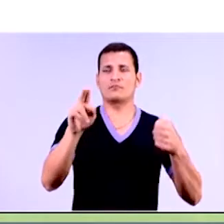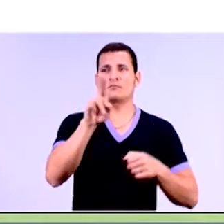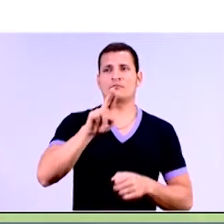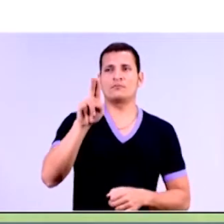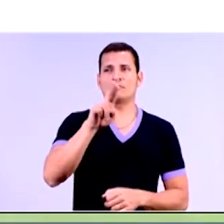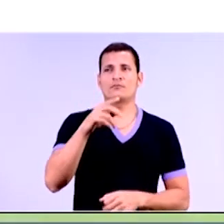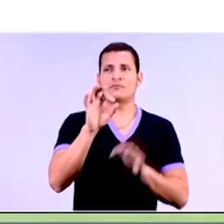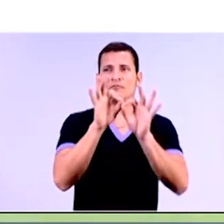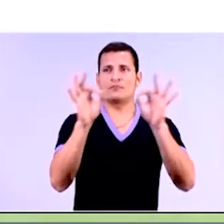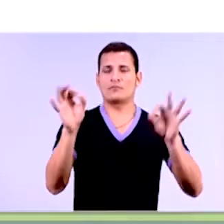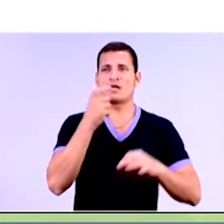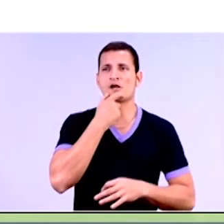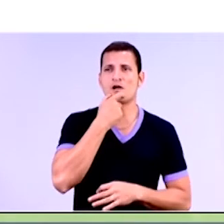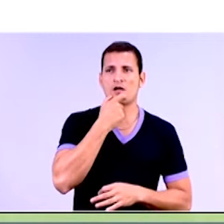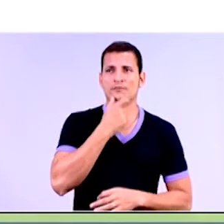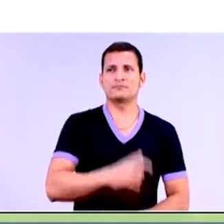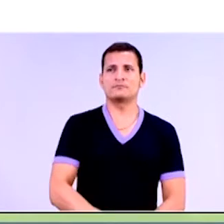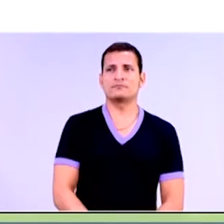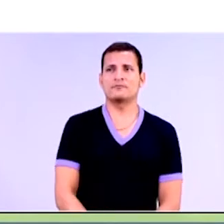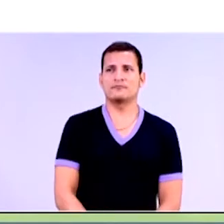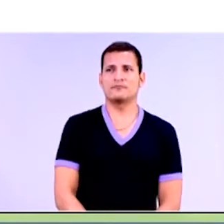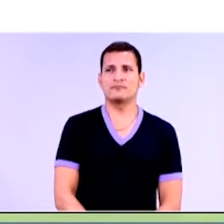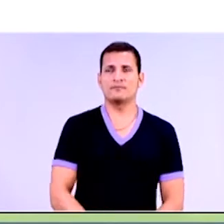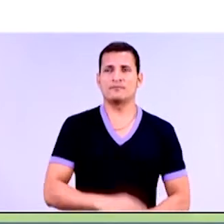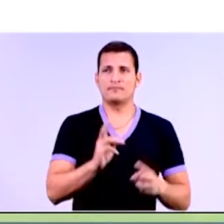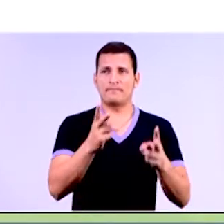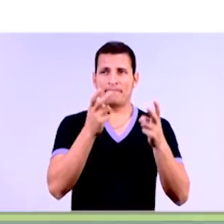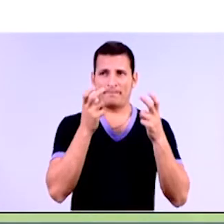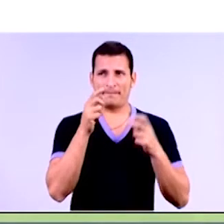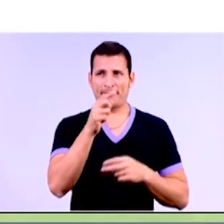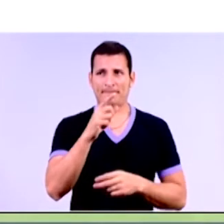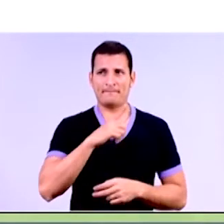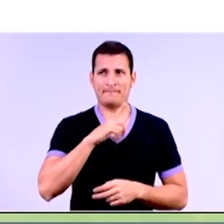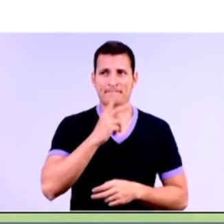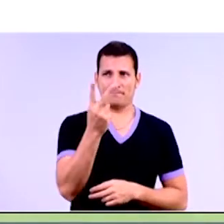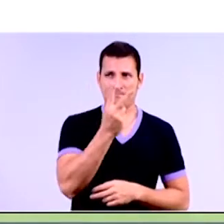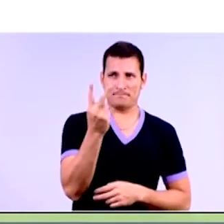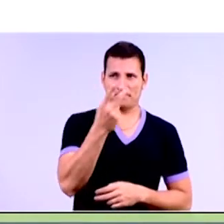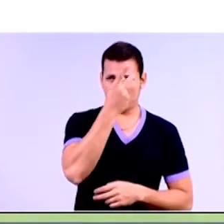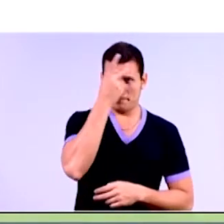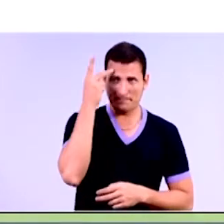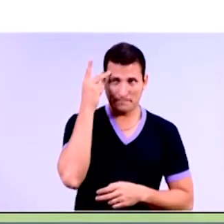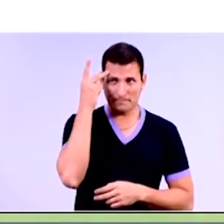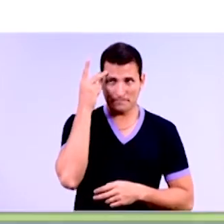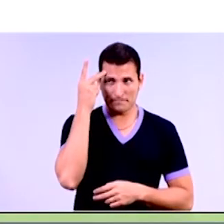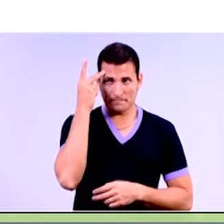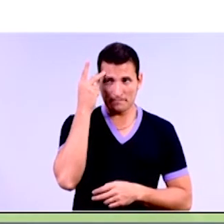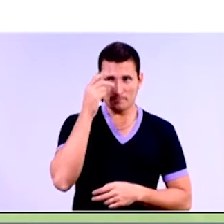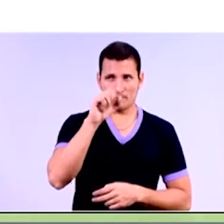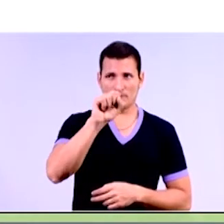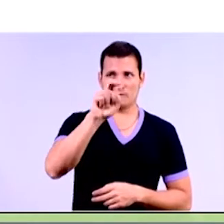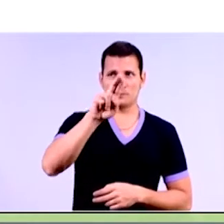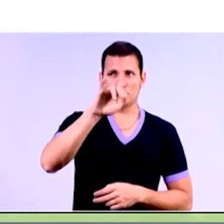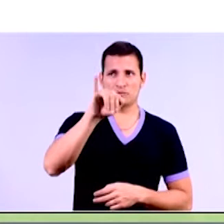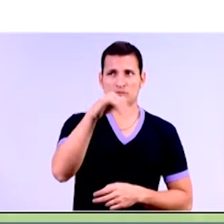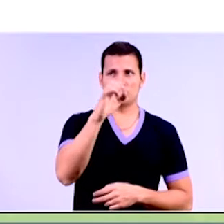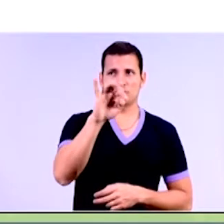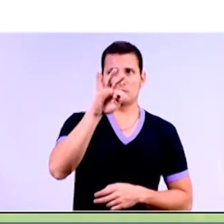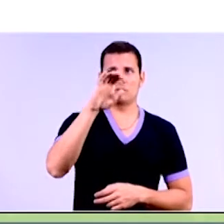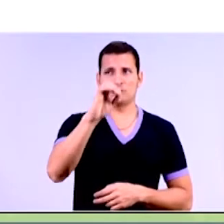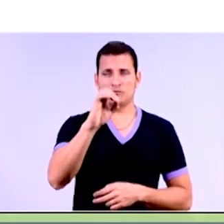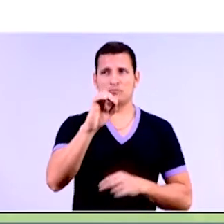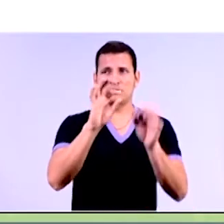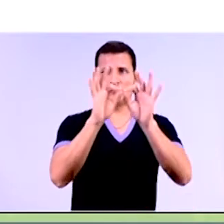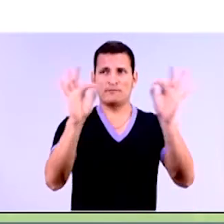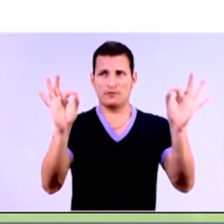frase em inglês, professora? Caros alunos, percebam aí que há duas pessoas que fazem parte do sujeito na frase. O Tony and I, eu me